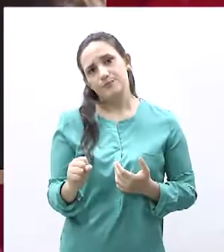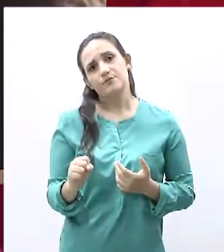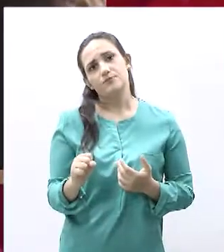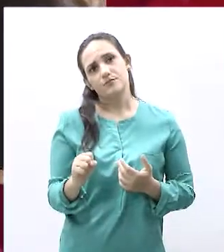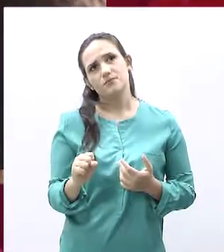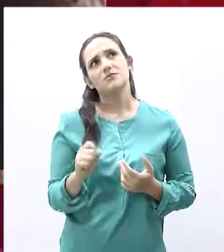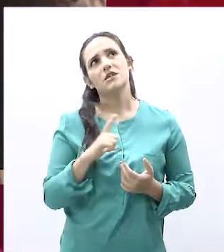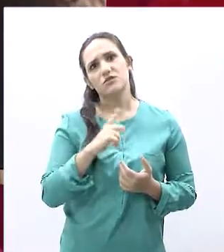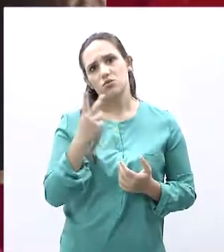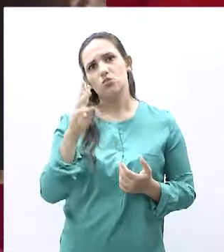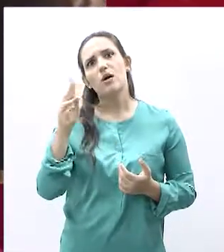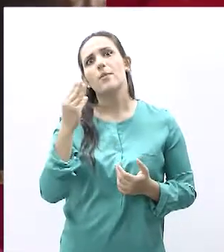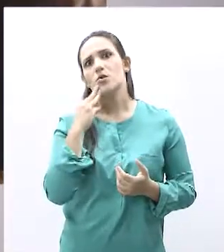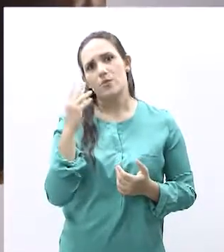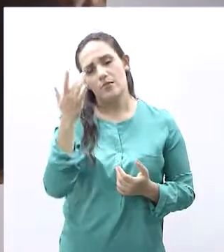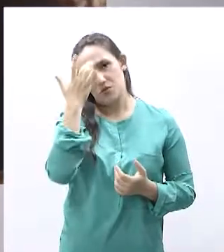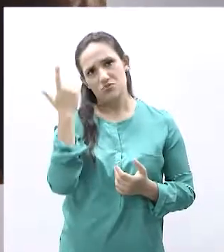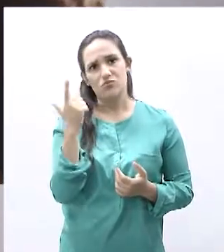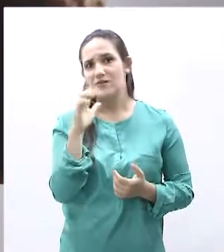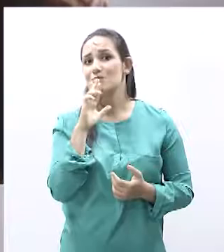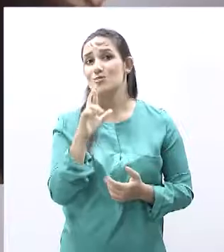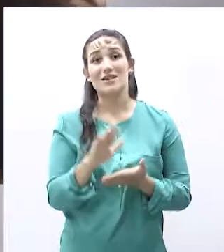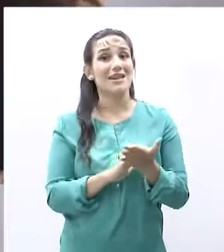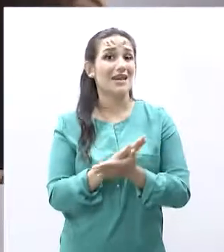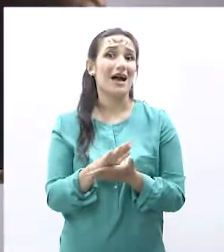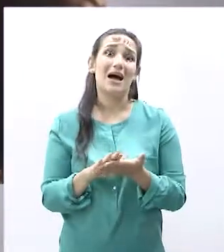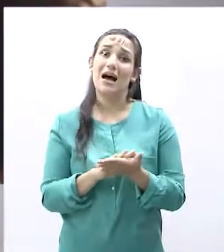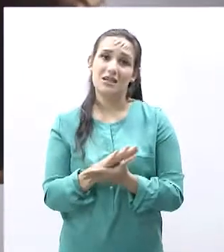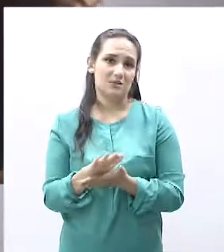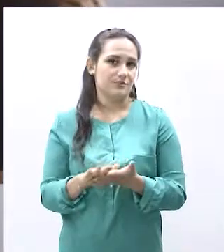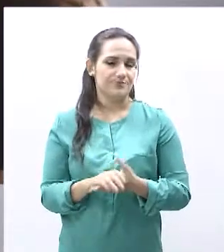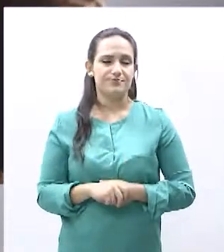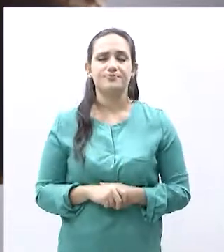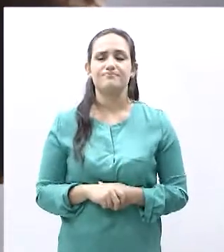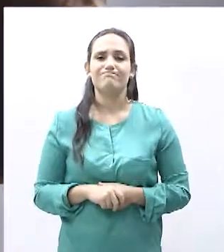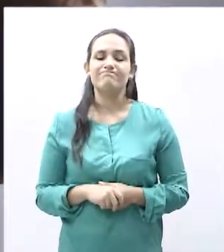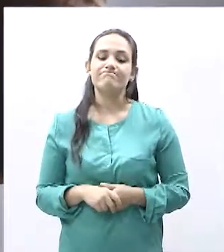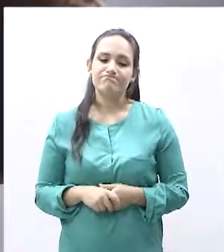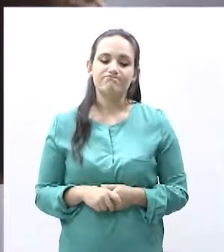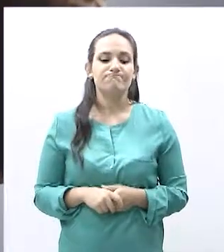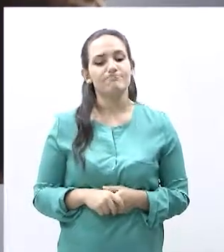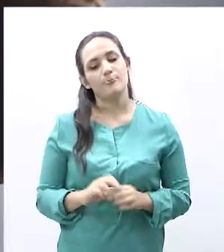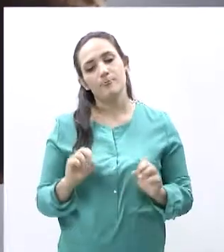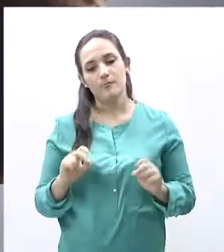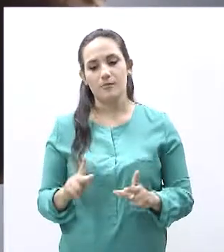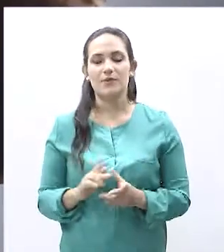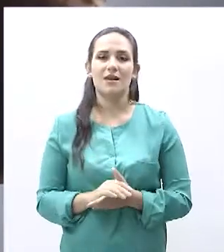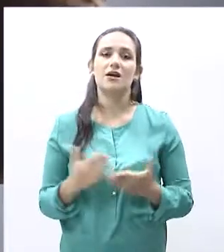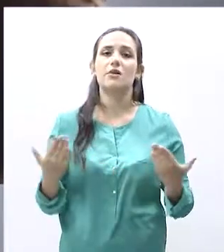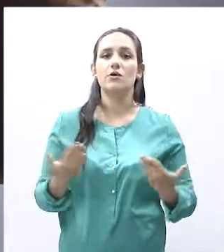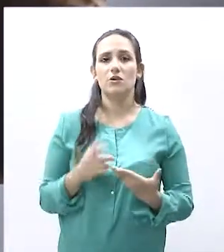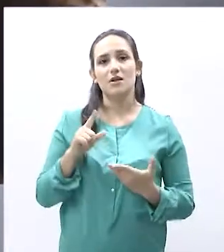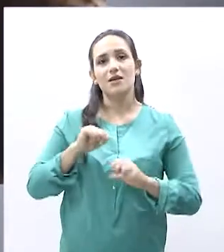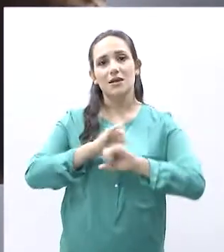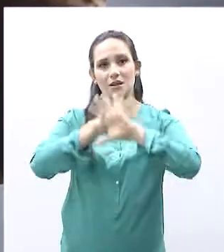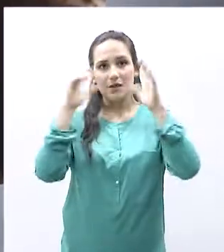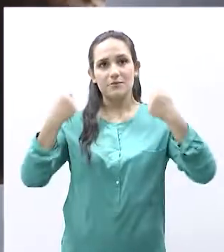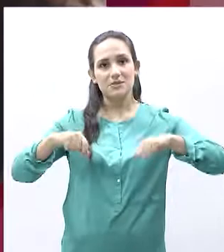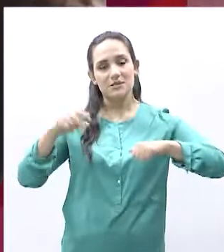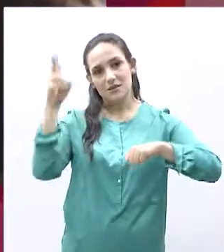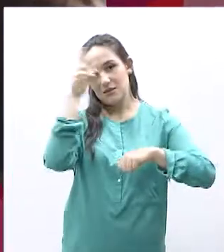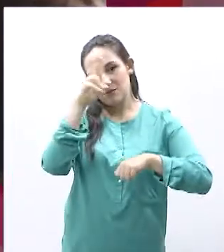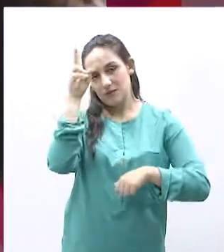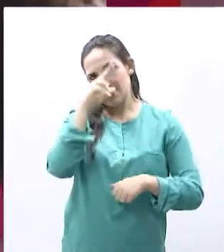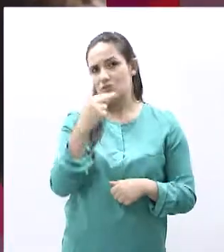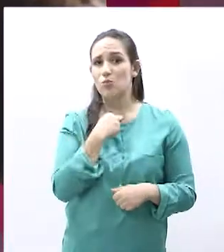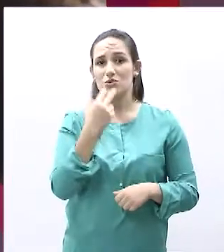para 2 milhões de pessoas que sequer tiveram a resposta, E, doutora Priscila, a gente também tem que deixar aqui registrado,